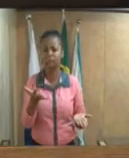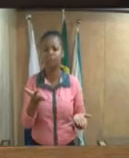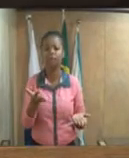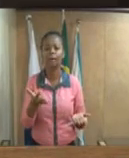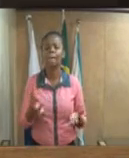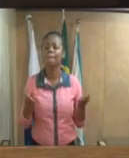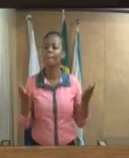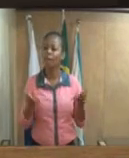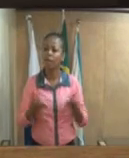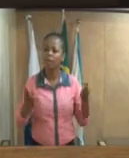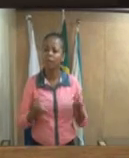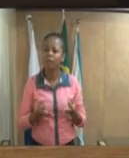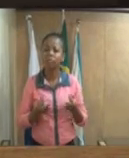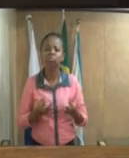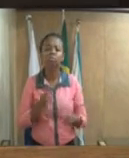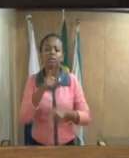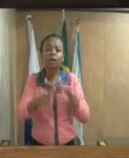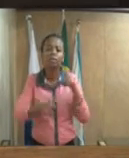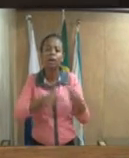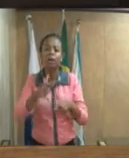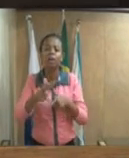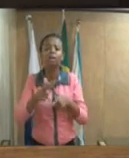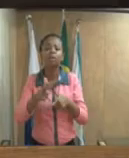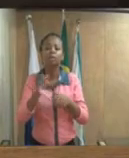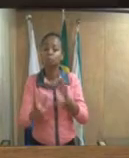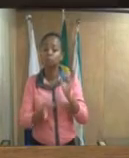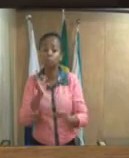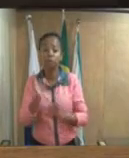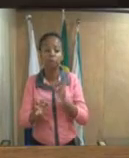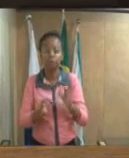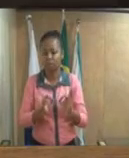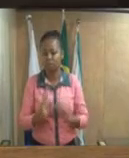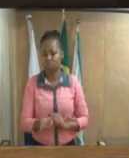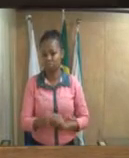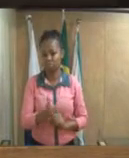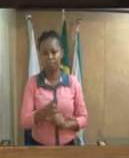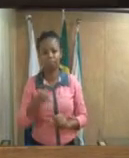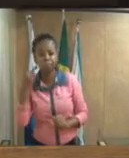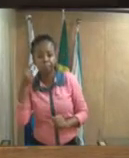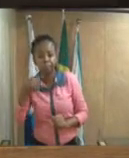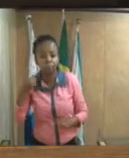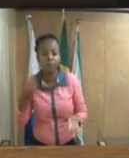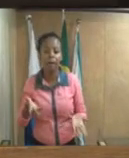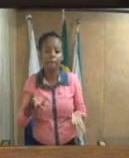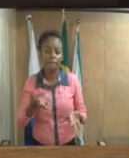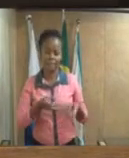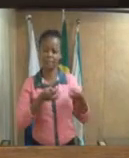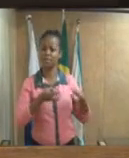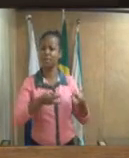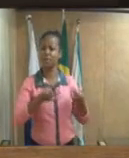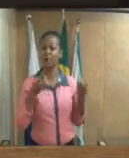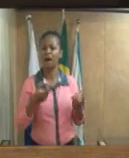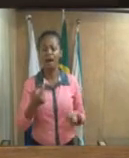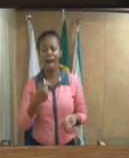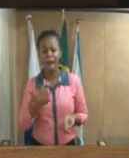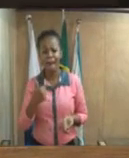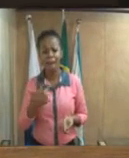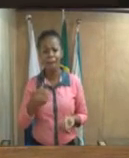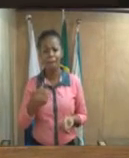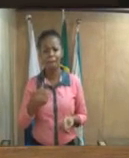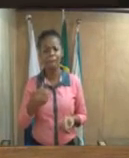justiça em todas as instâncias. Então, veja, eu entendo